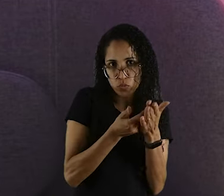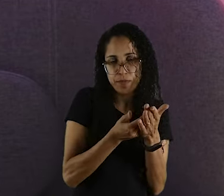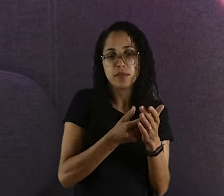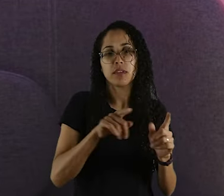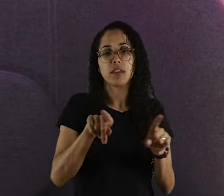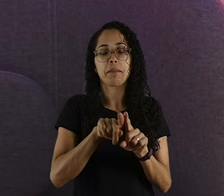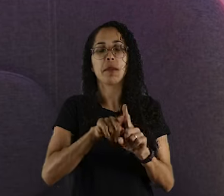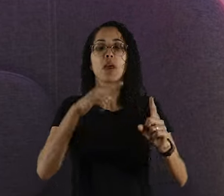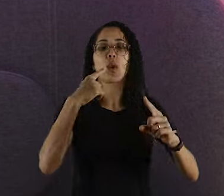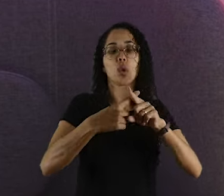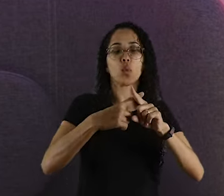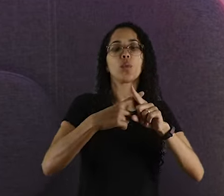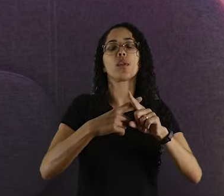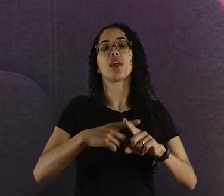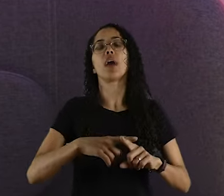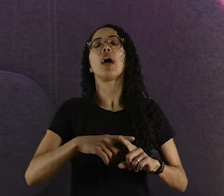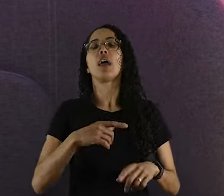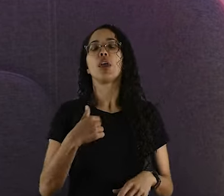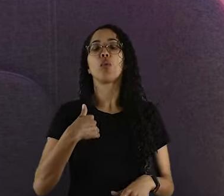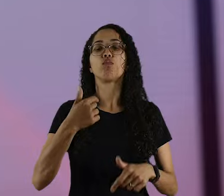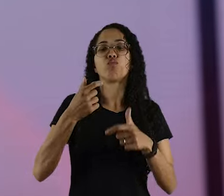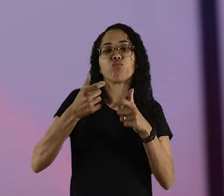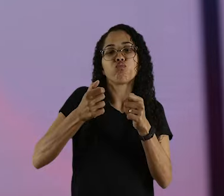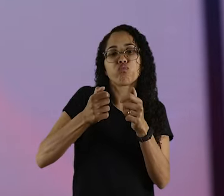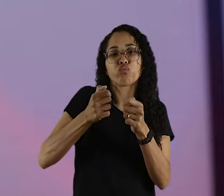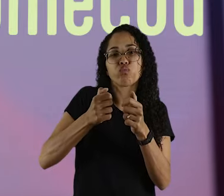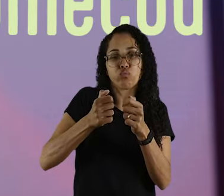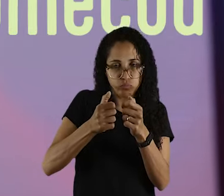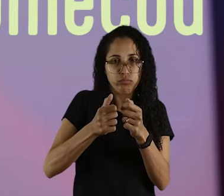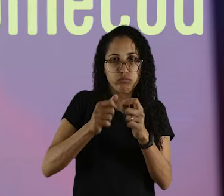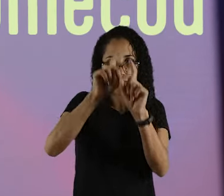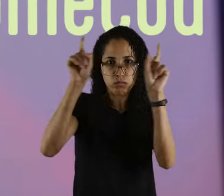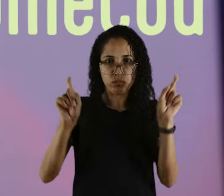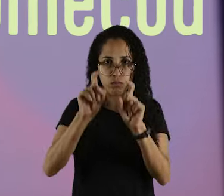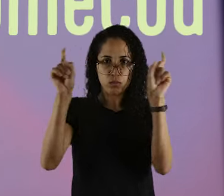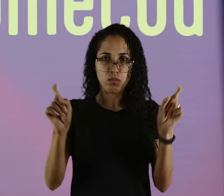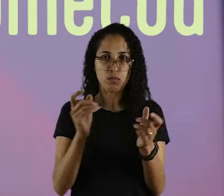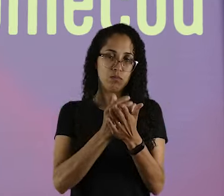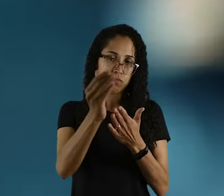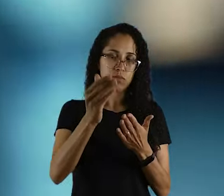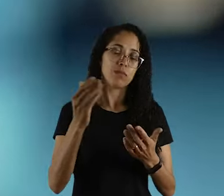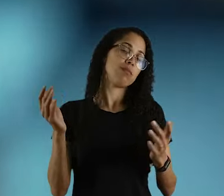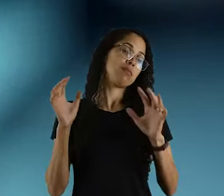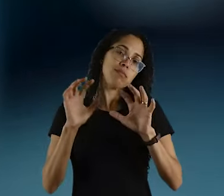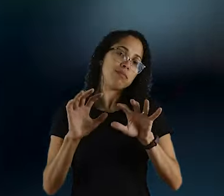lutar jiu-jitsu, eu jogo no computador. Foi daí que tudo começou, basicamente.